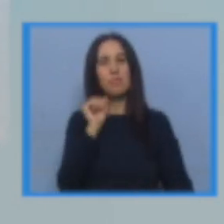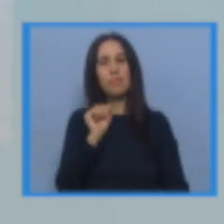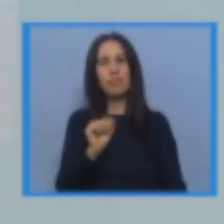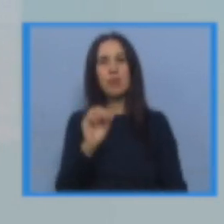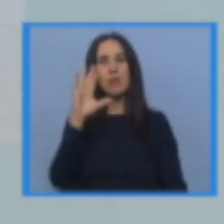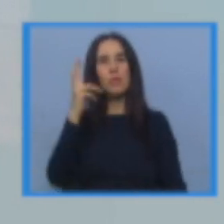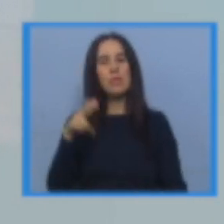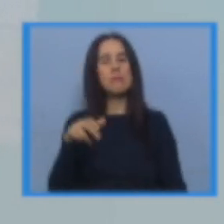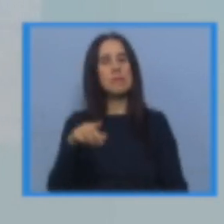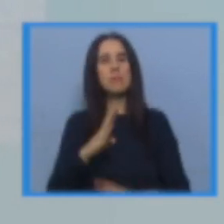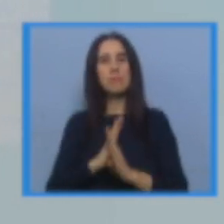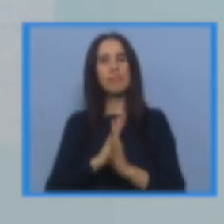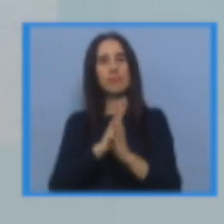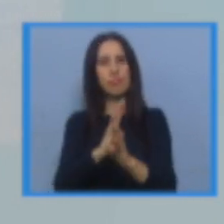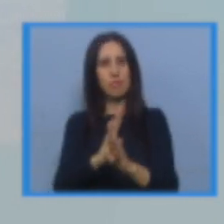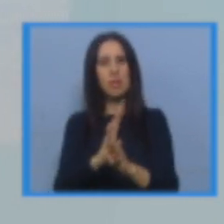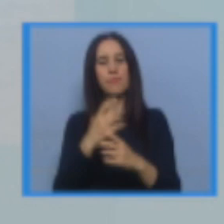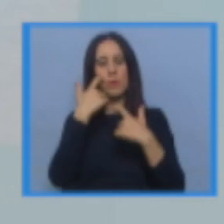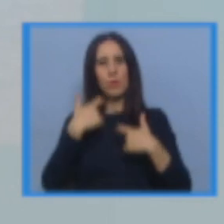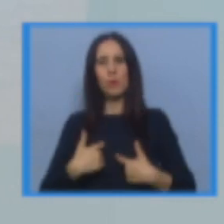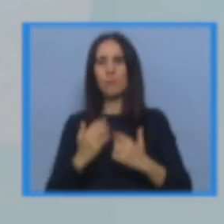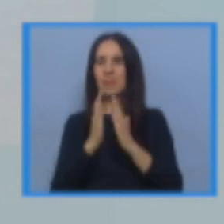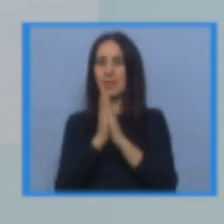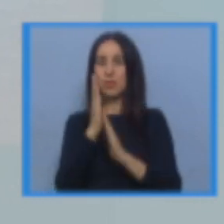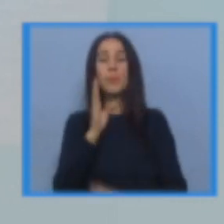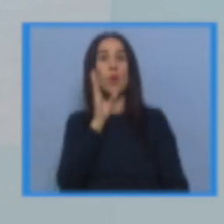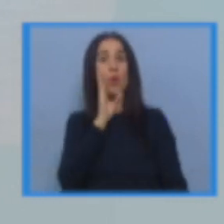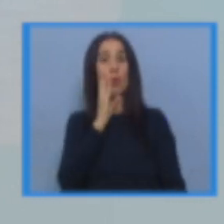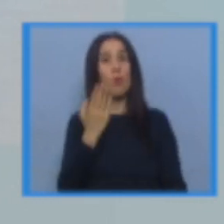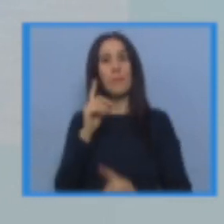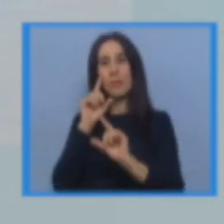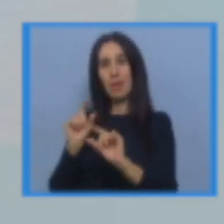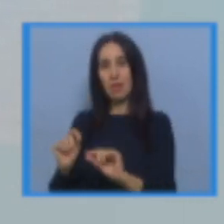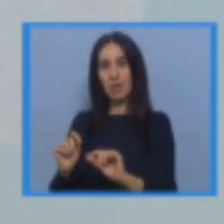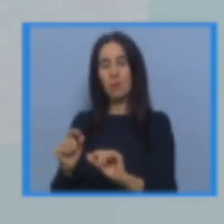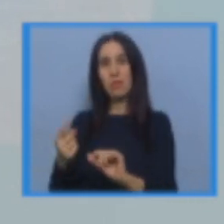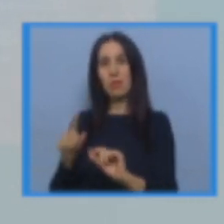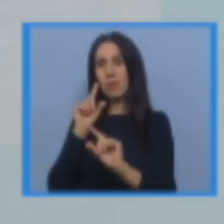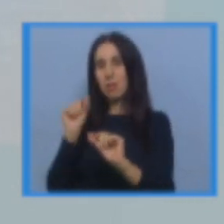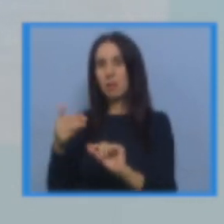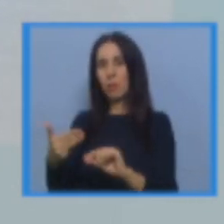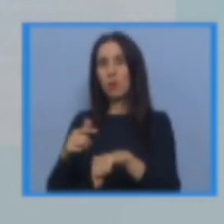quando acontece esta procissão do Corpo de Deus. Mais logo, siga-nos na rádio, na